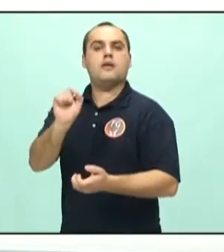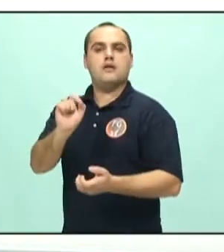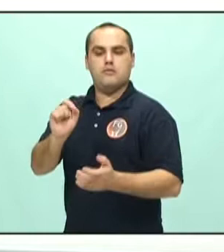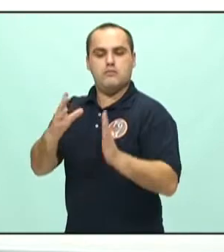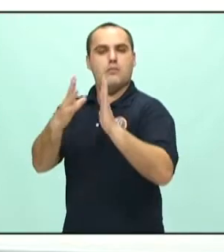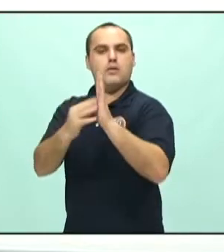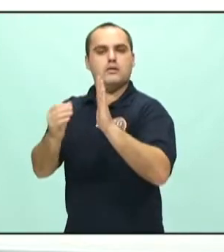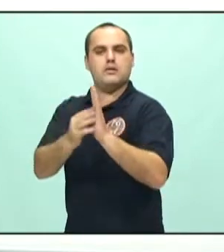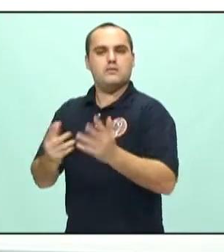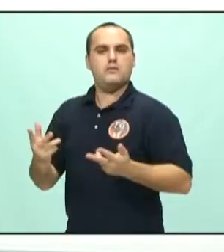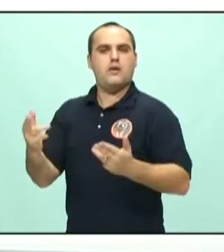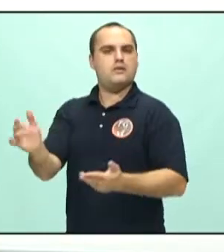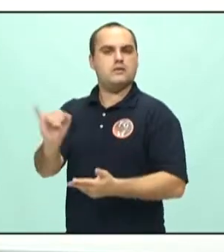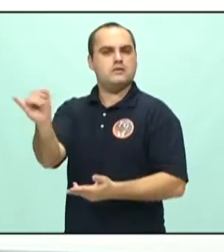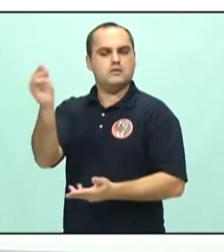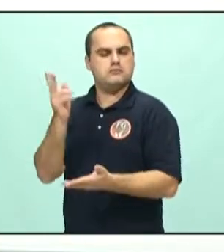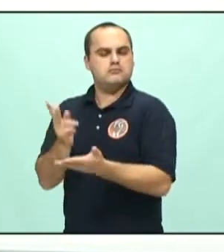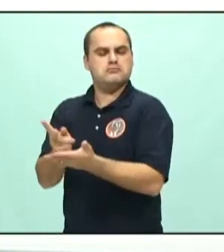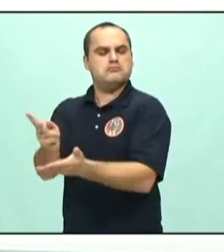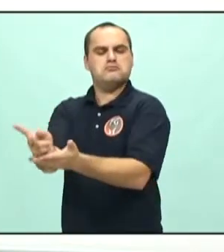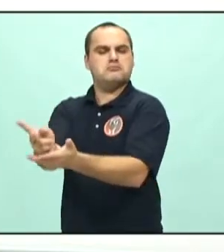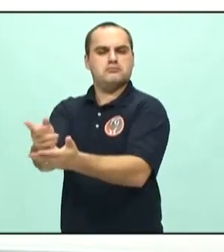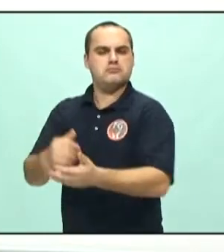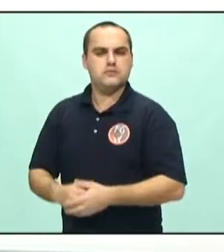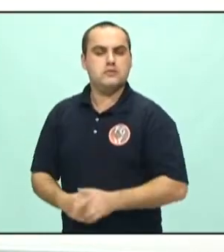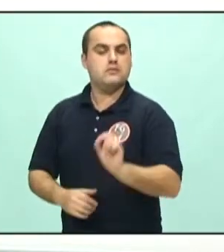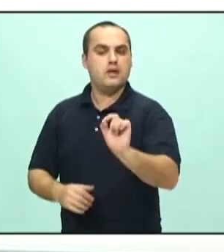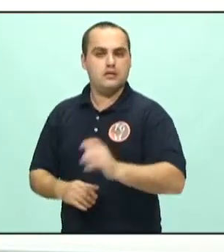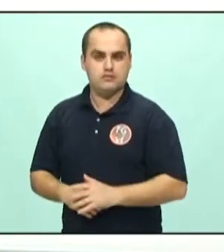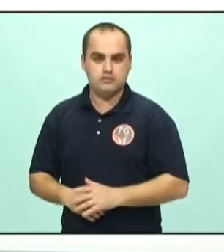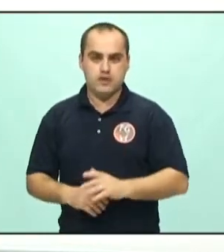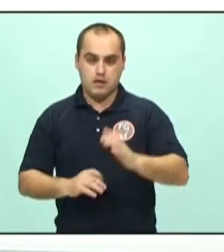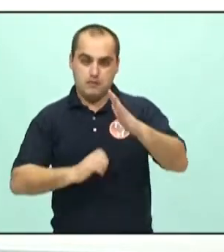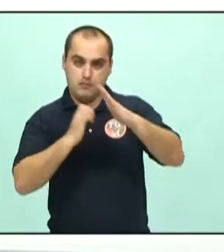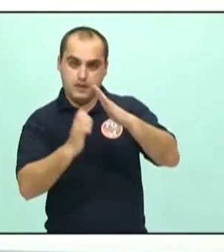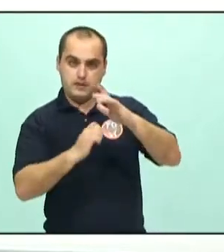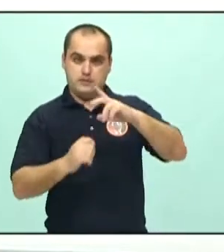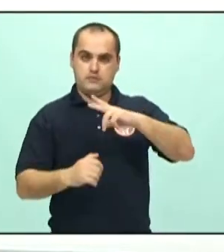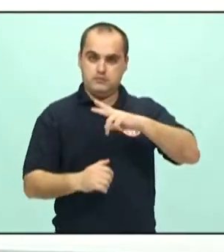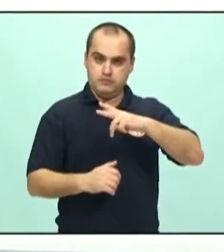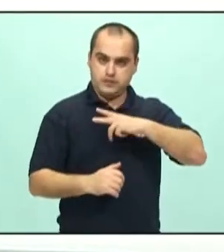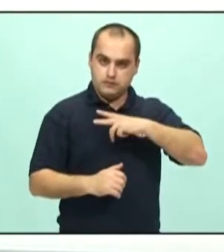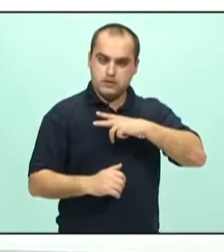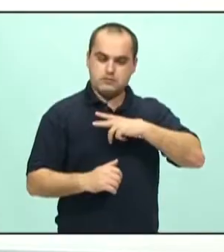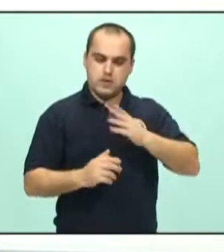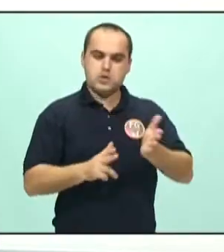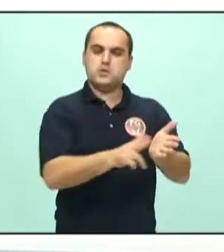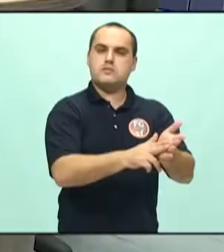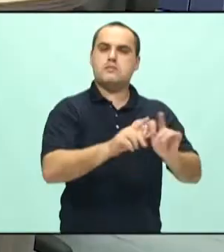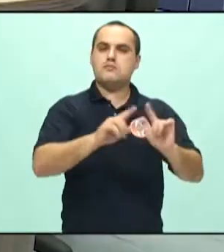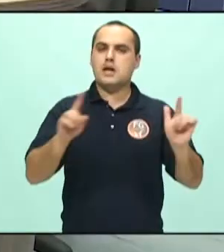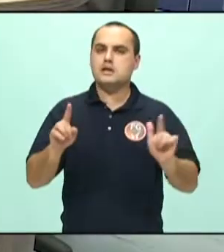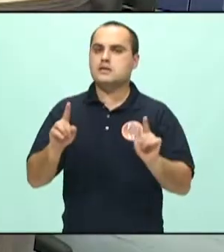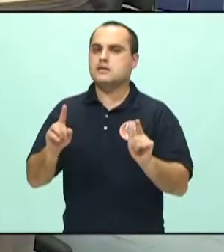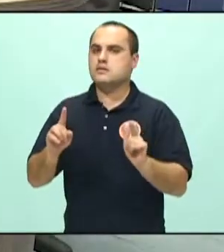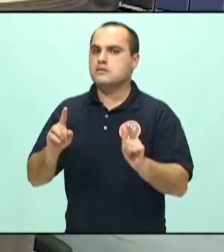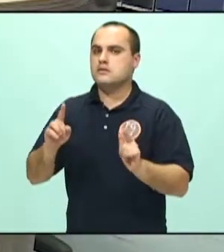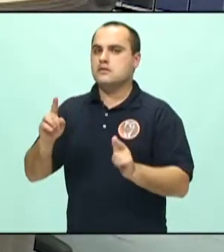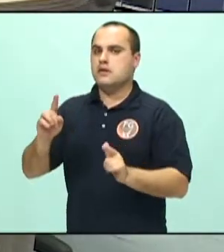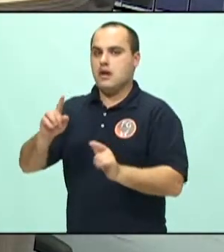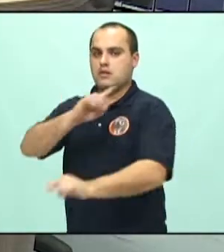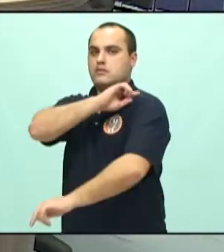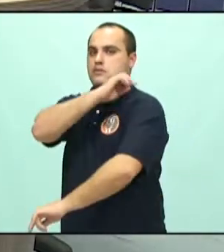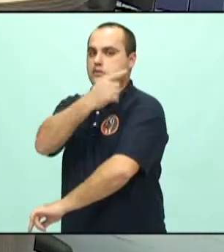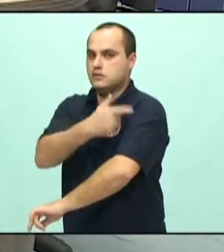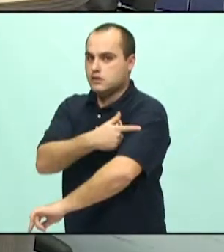as operações sejam realizadas pela iniciativa privada, mas um modelo de autoridade portuária pública que é o cuidado com o rio. Não quer dizer, a